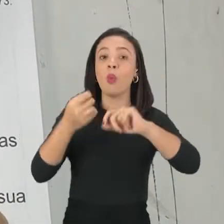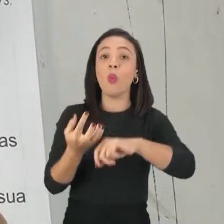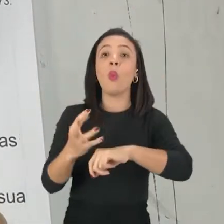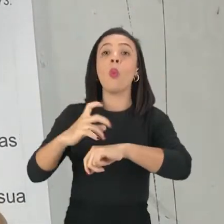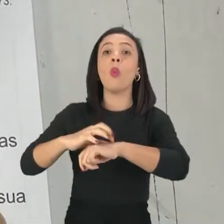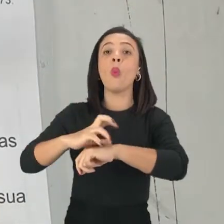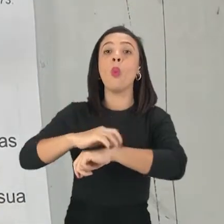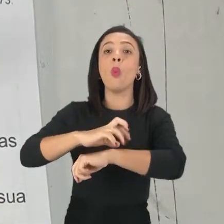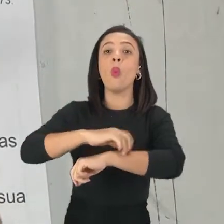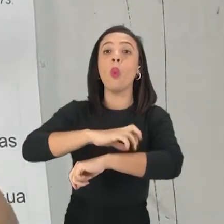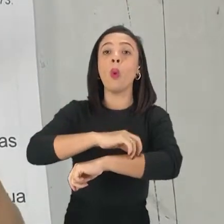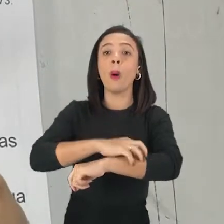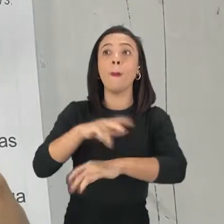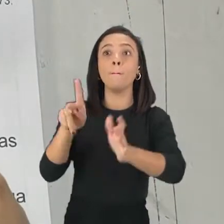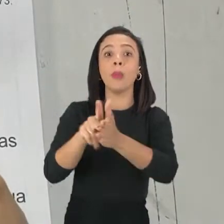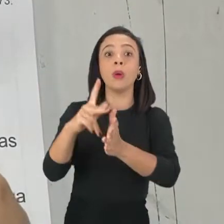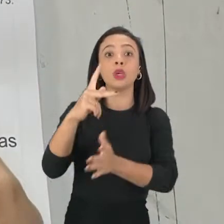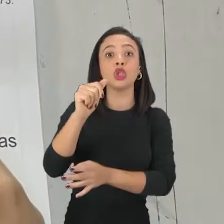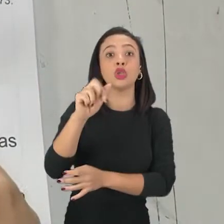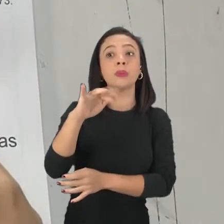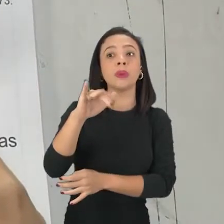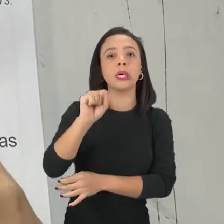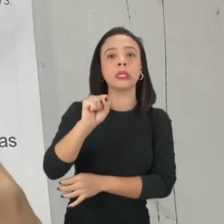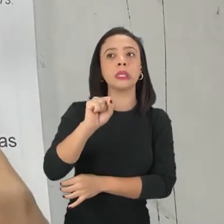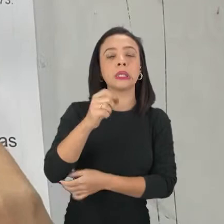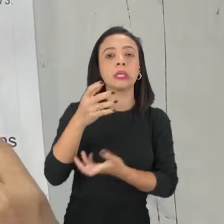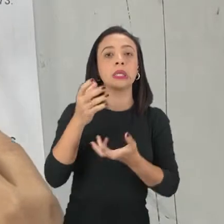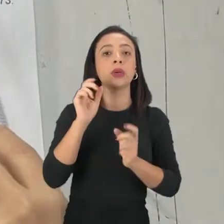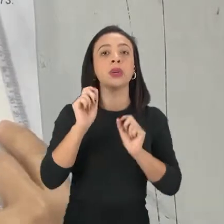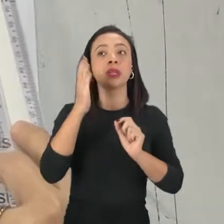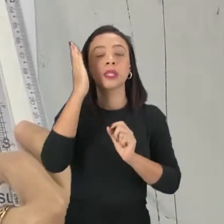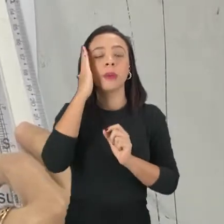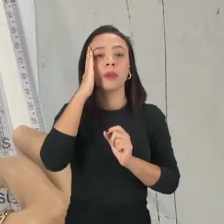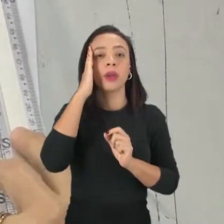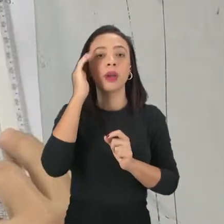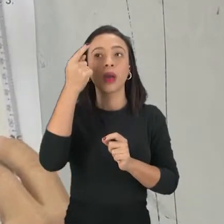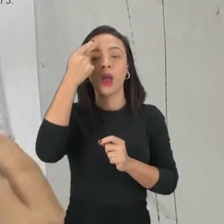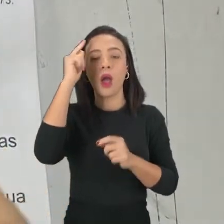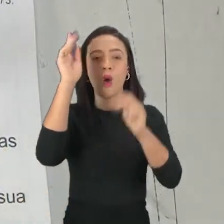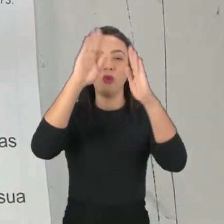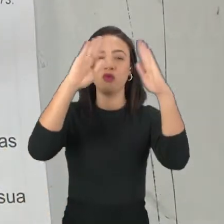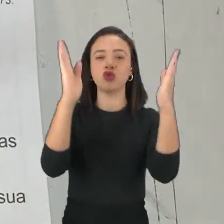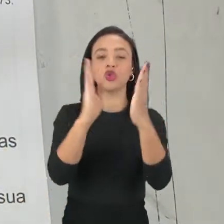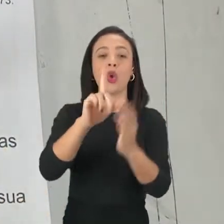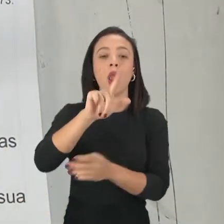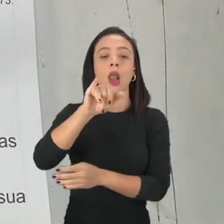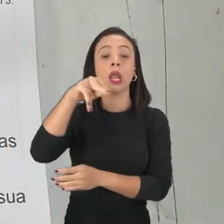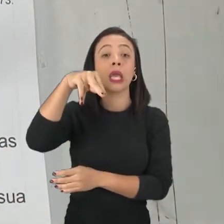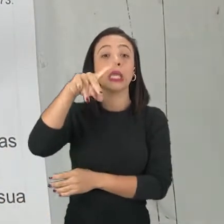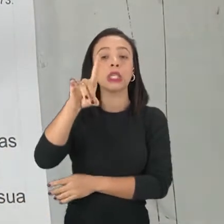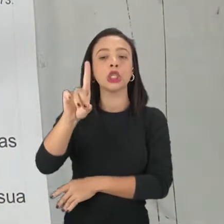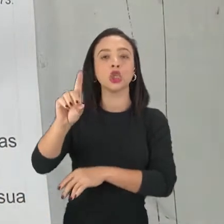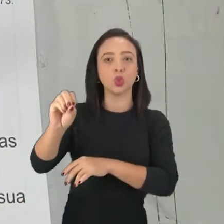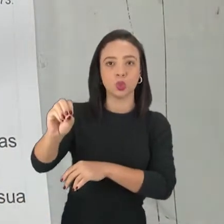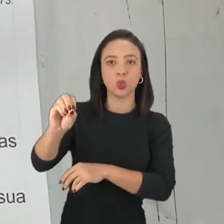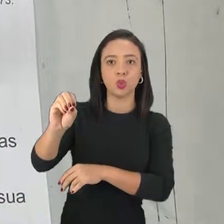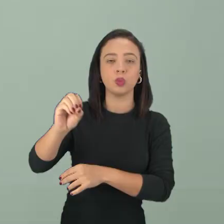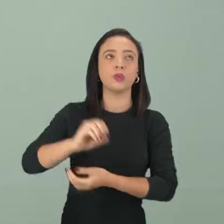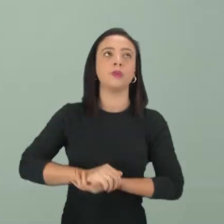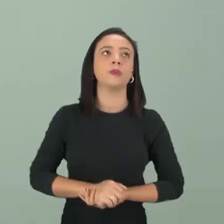lindo vestidos lindos lindos até no poder mais Olha só